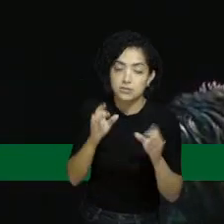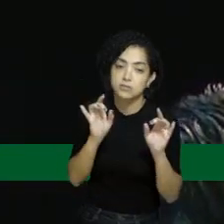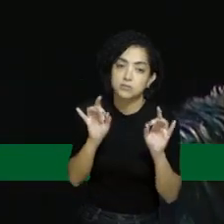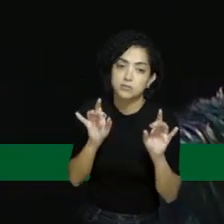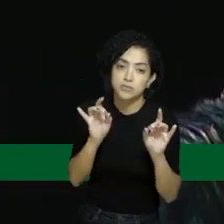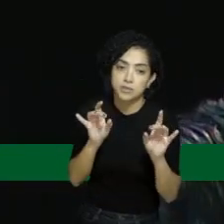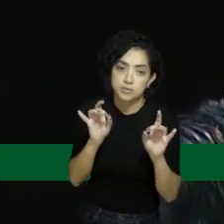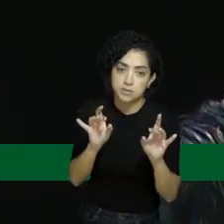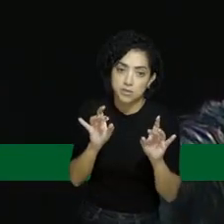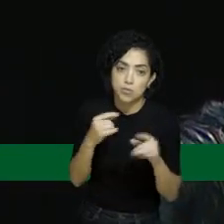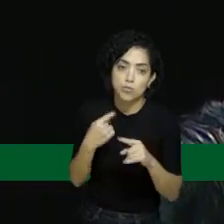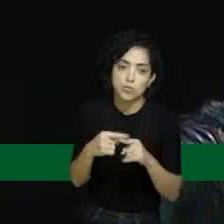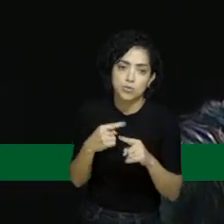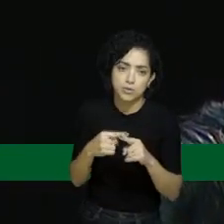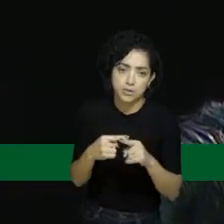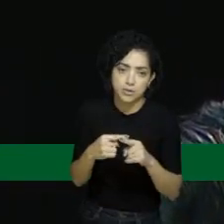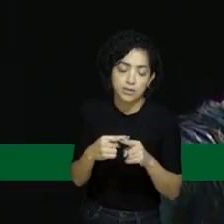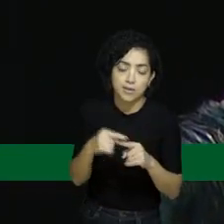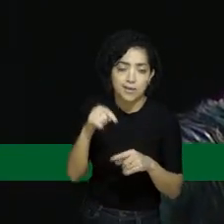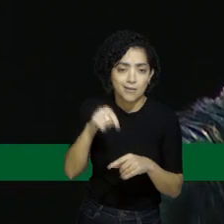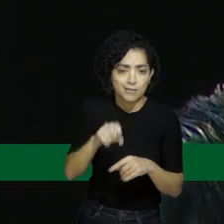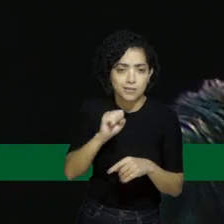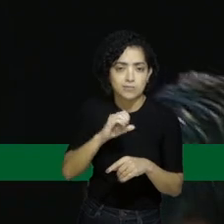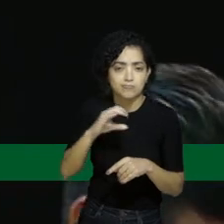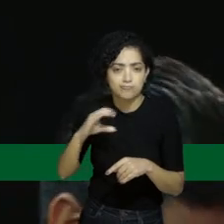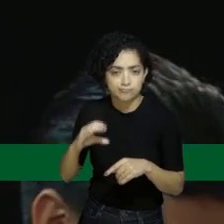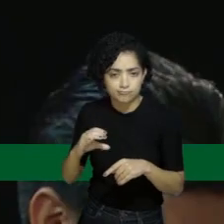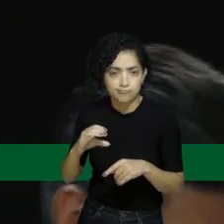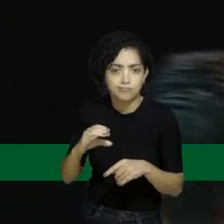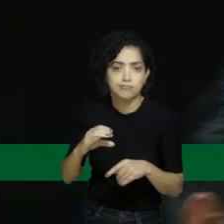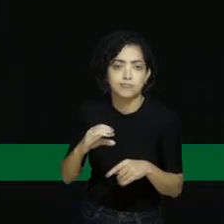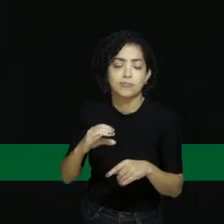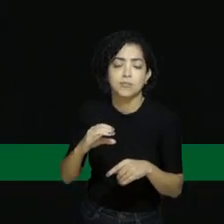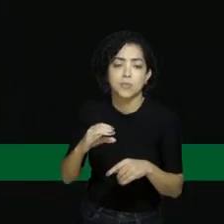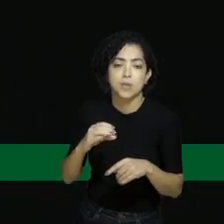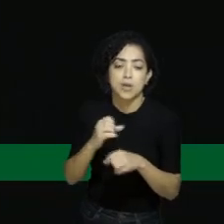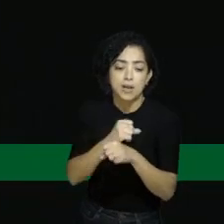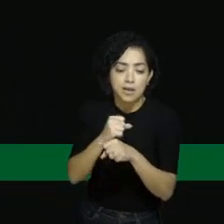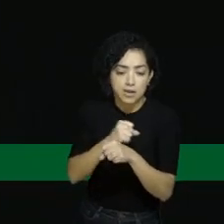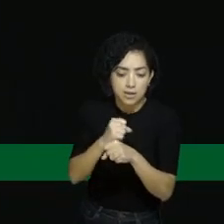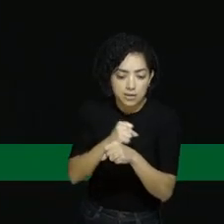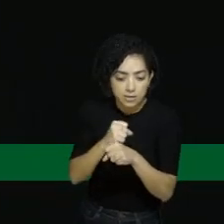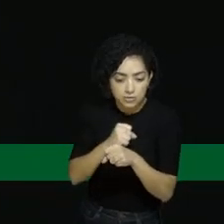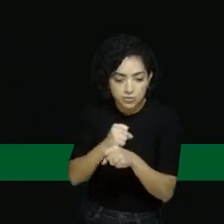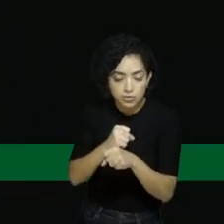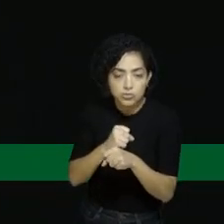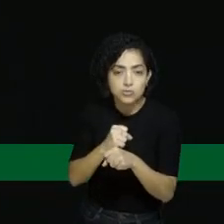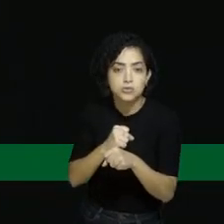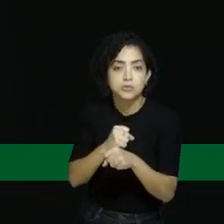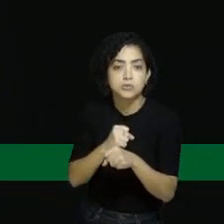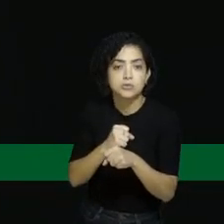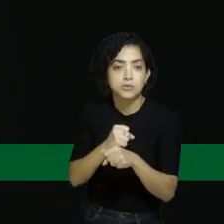porque a Assembleia Legislativa de Santa Catarina tem sido, ao longo dos anos, uma fiel